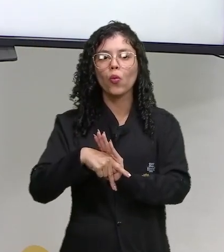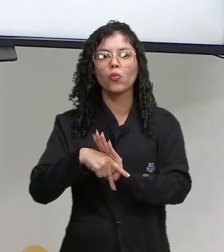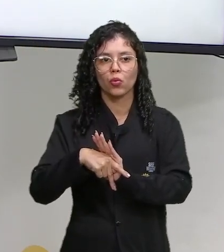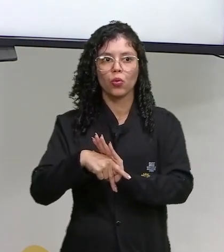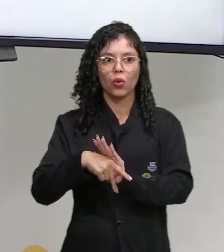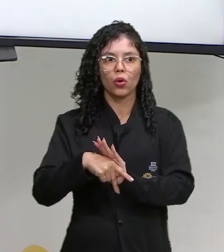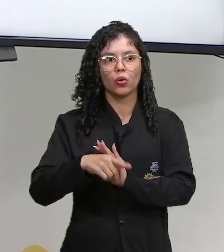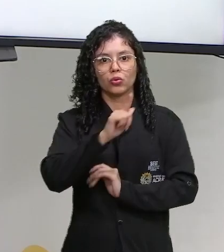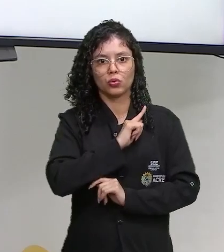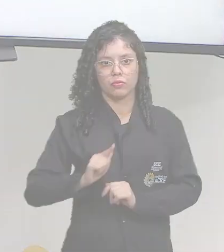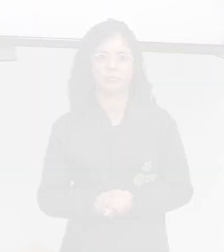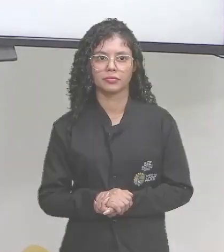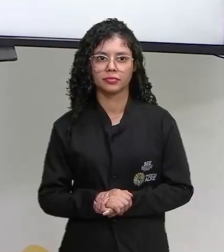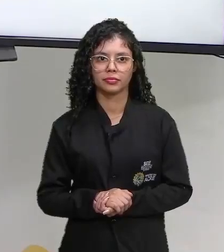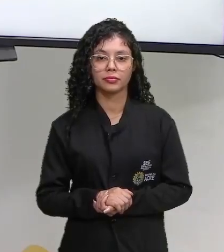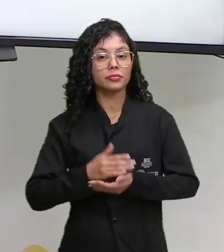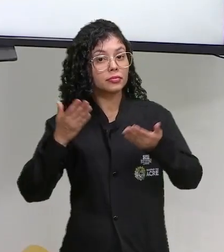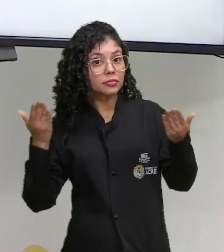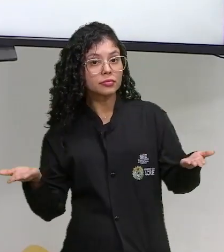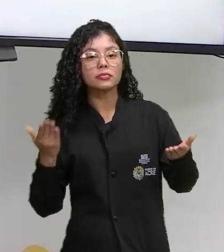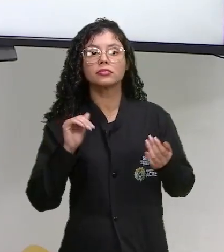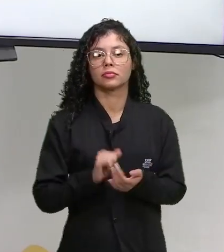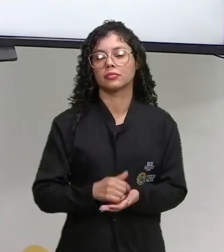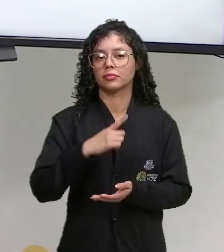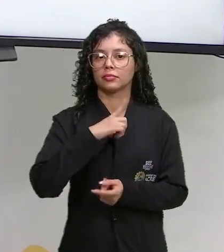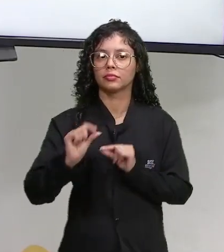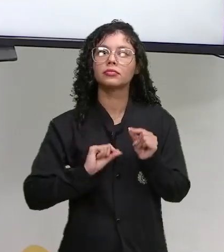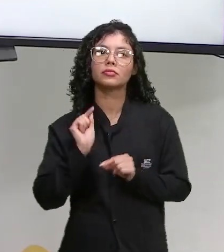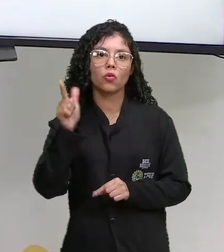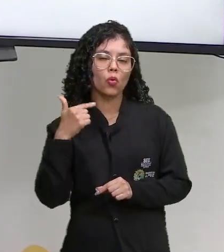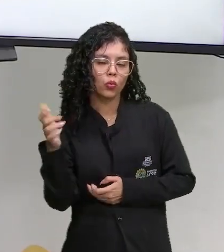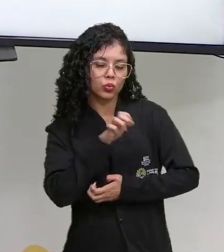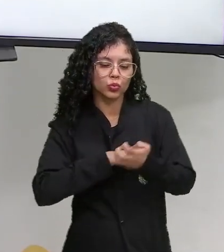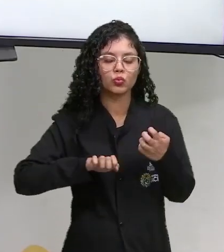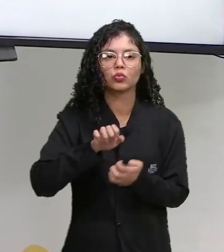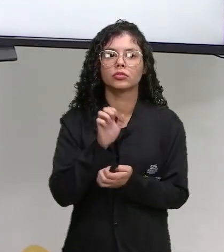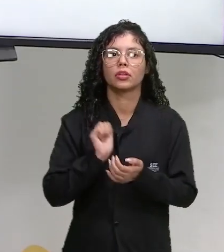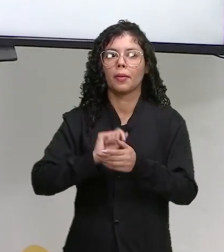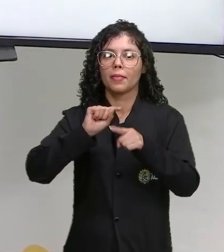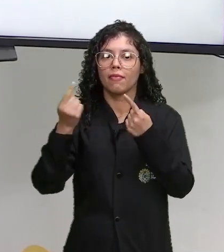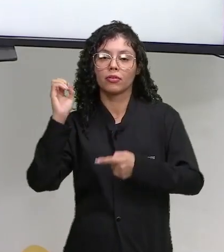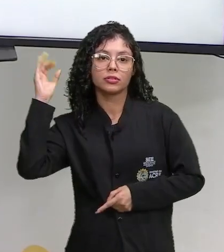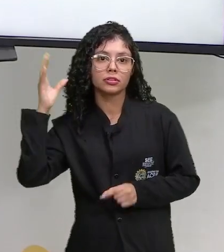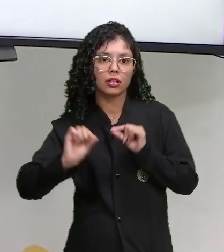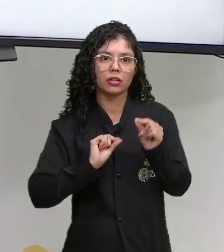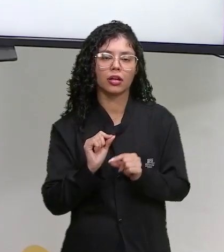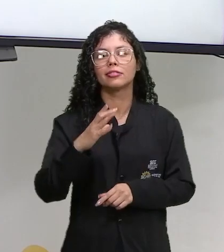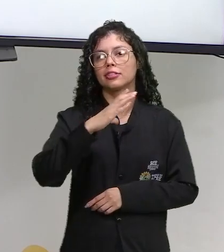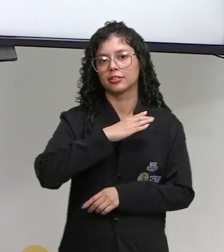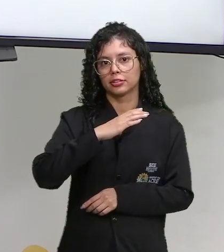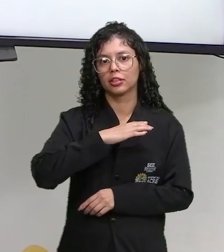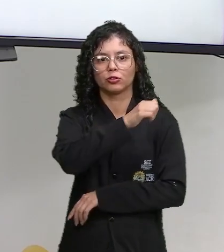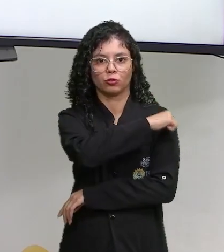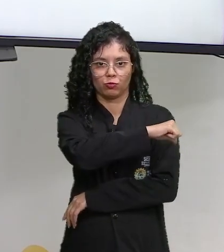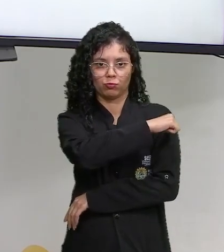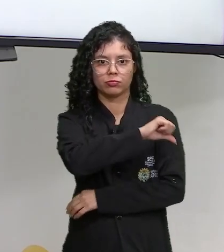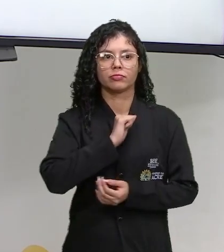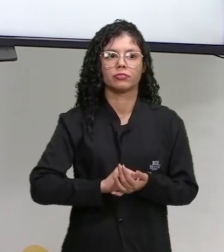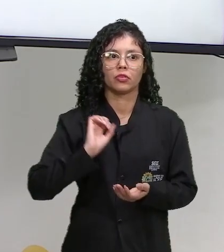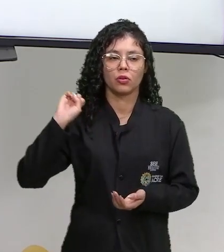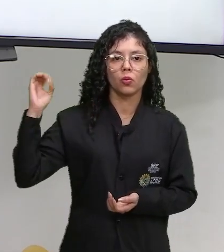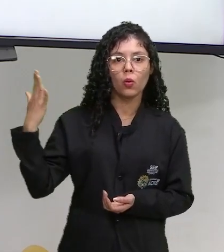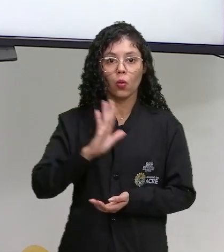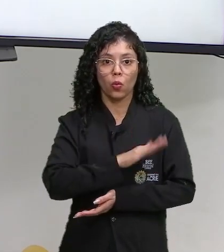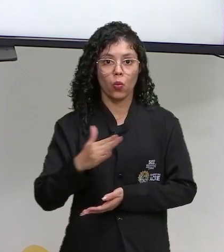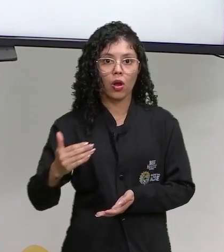essas populações mais pobres. E aqui, então, nós temos uma outra revolta, mas ela vai acontecer na cidade do Rio de Janeiro, enquanto Canudos aconteceu